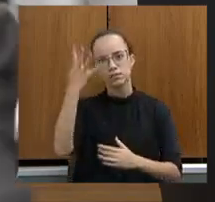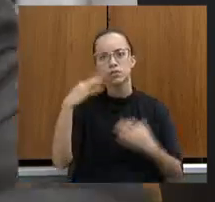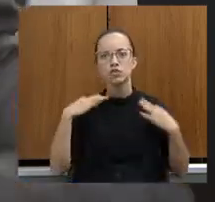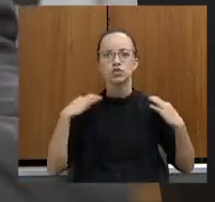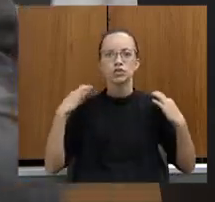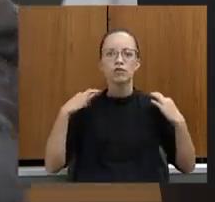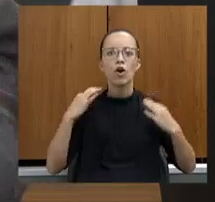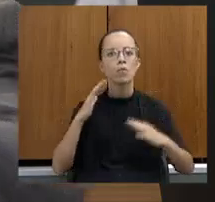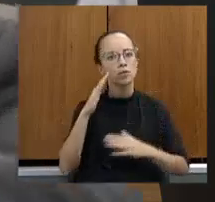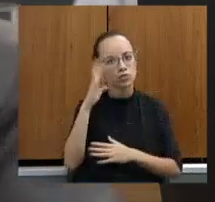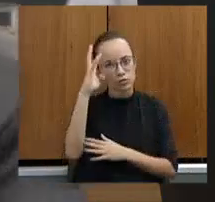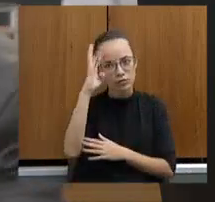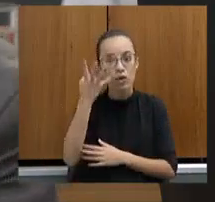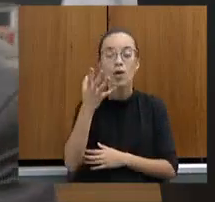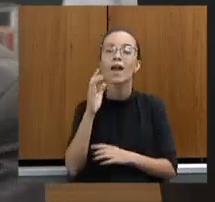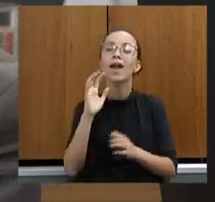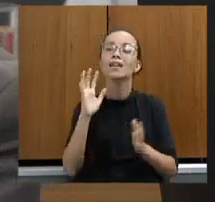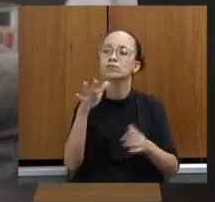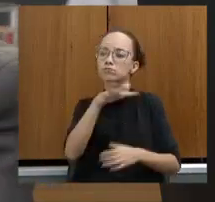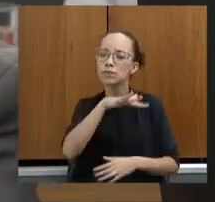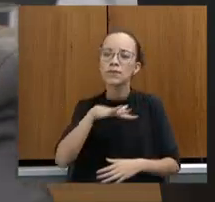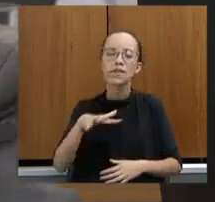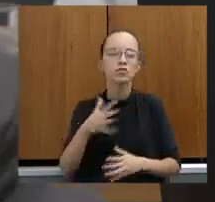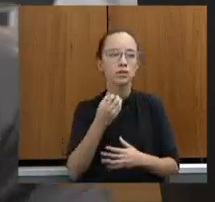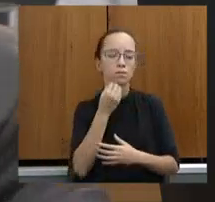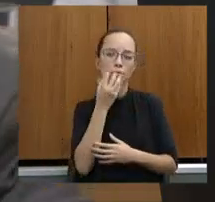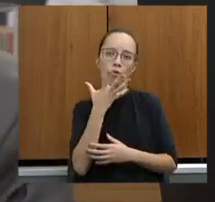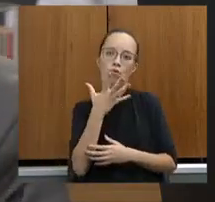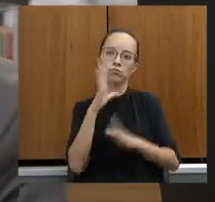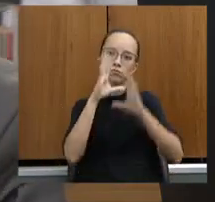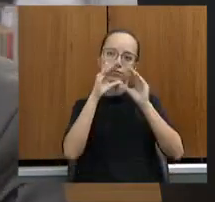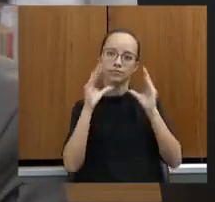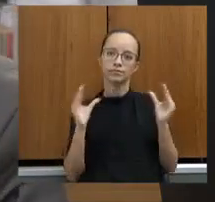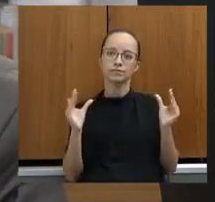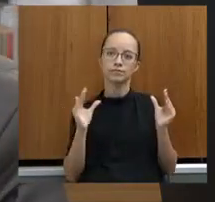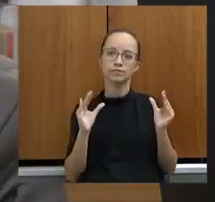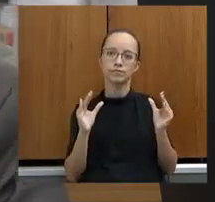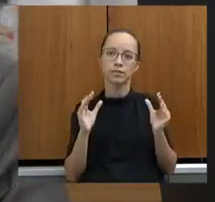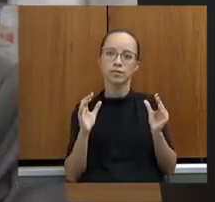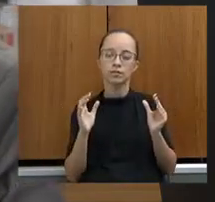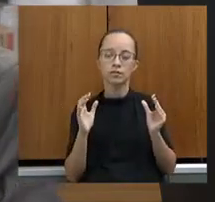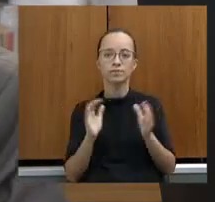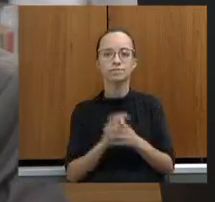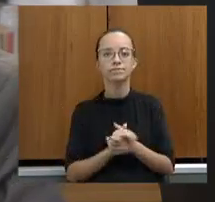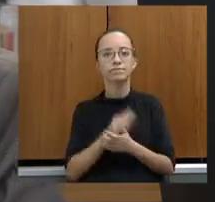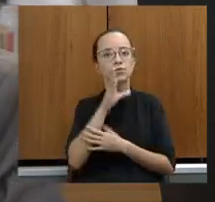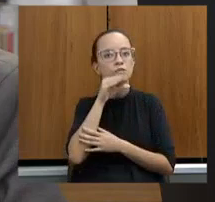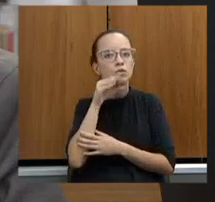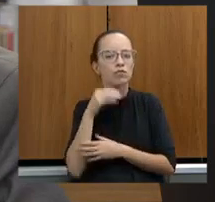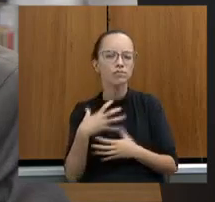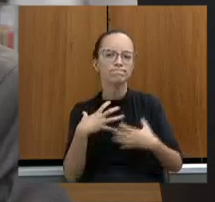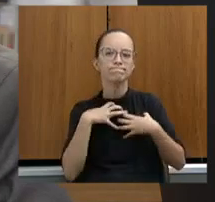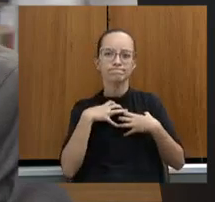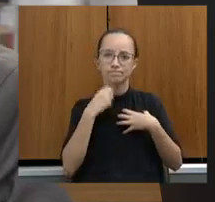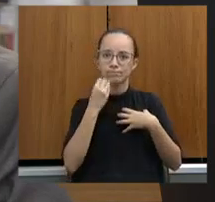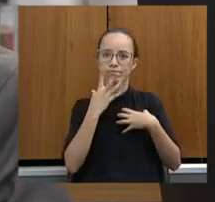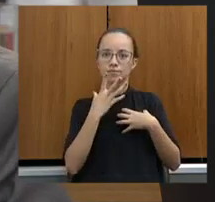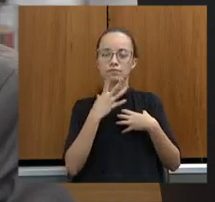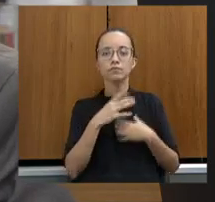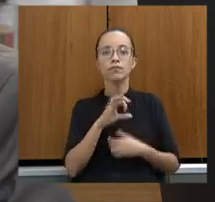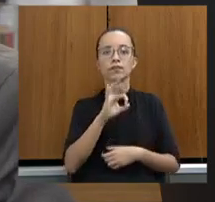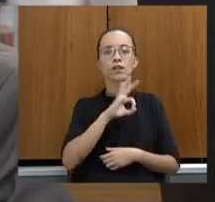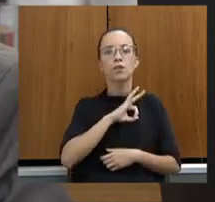uniforme pronto cria um ambiente completamente favorável tranquilo para o servidor a polícia civil Né